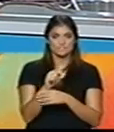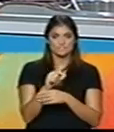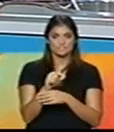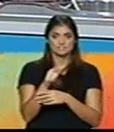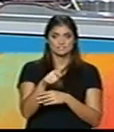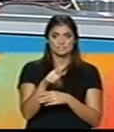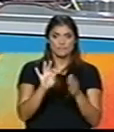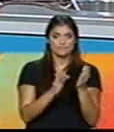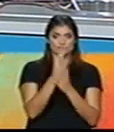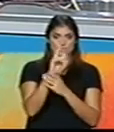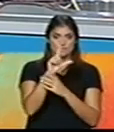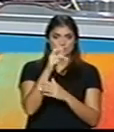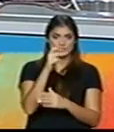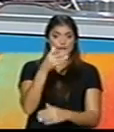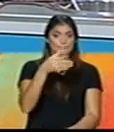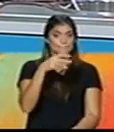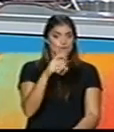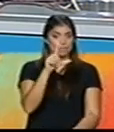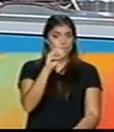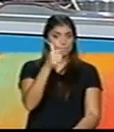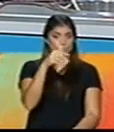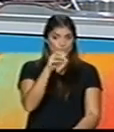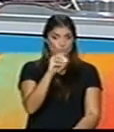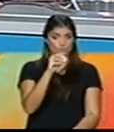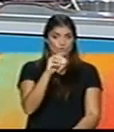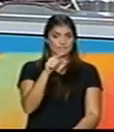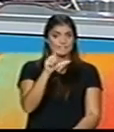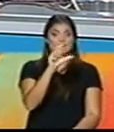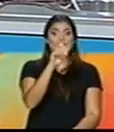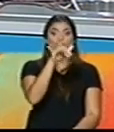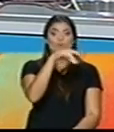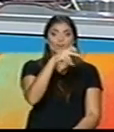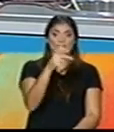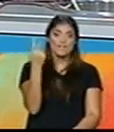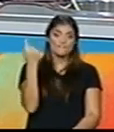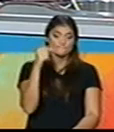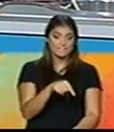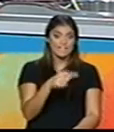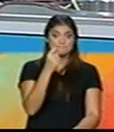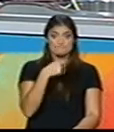que é a Fundação Lapa do Lobo. E a Glória era para vir cá em maio já.